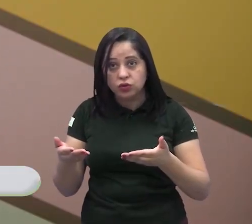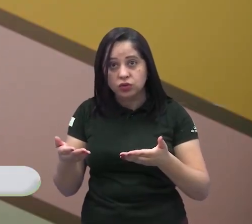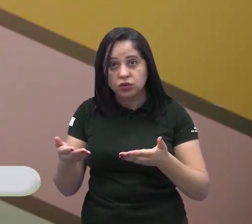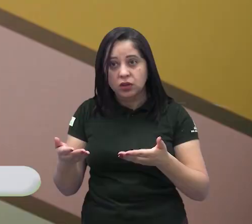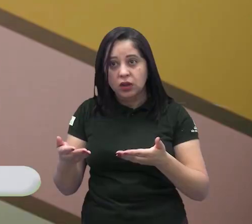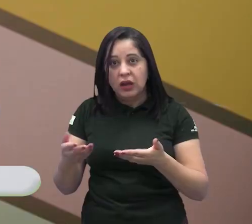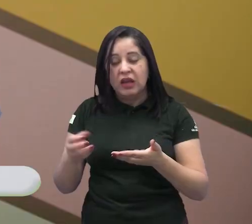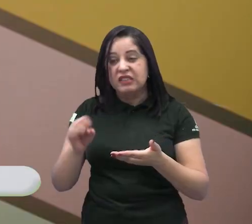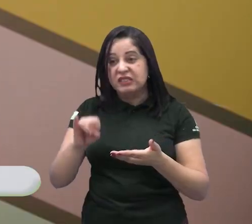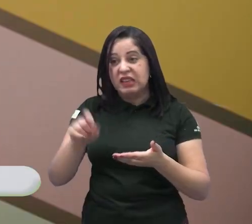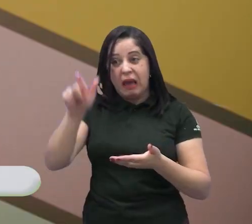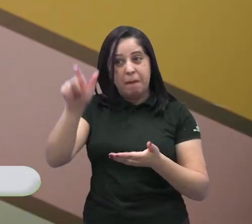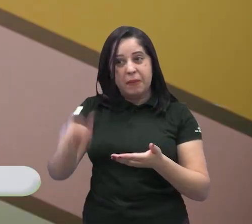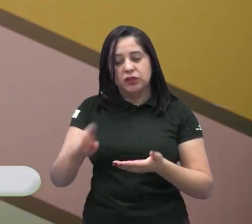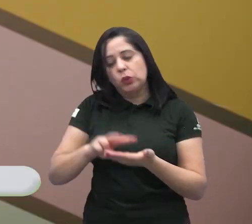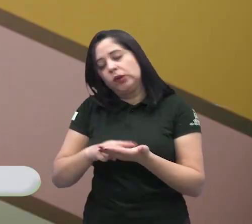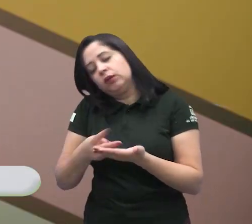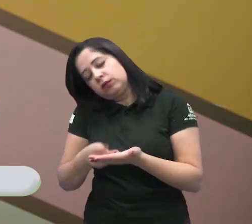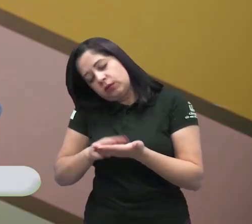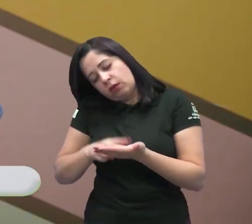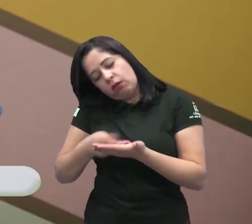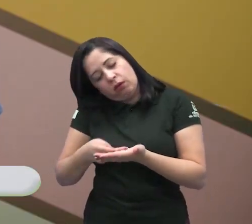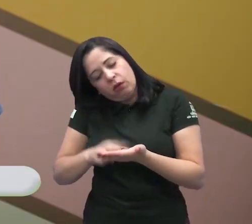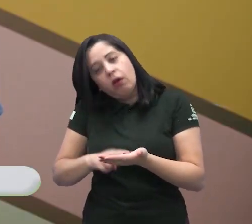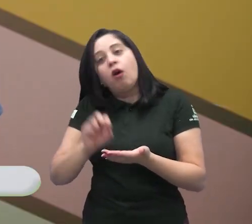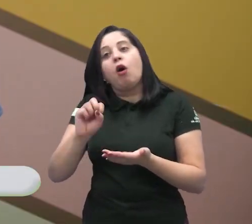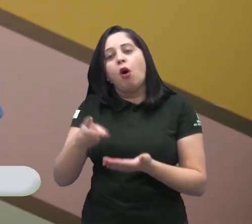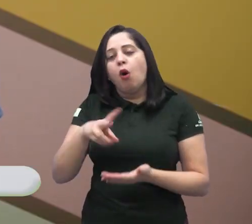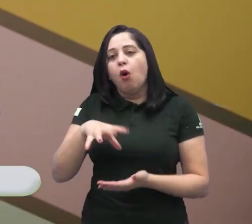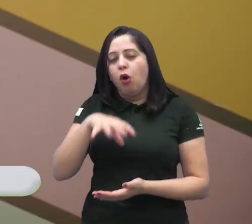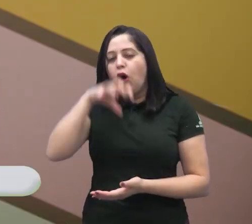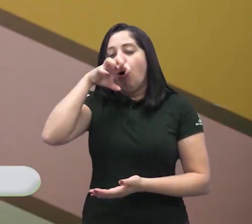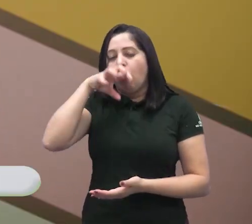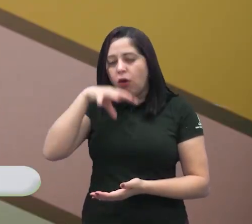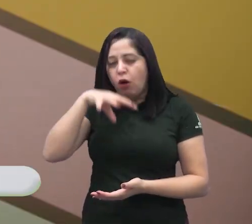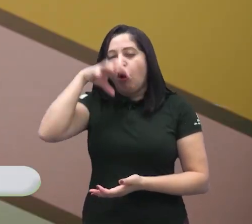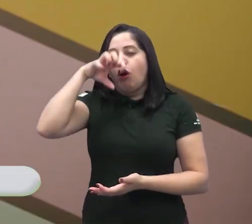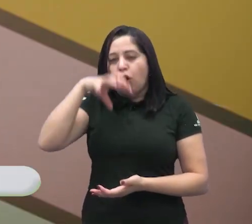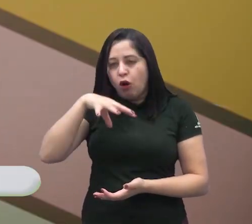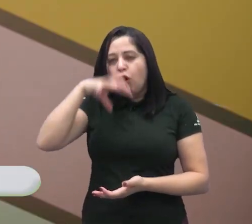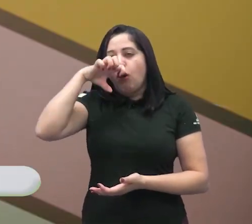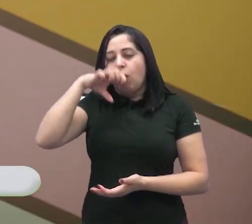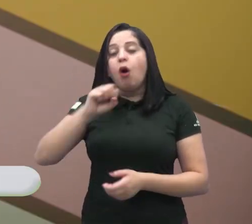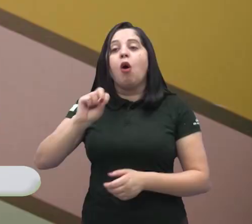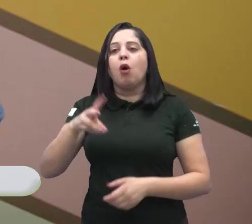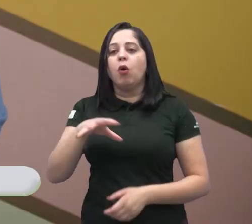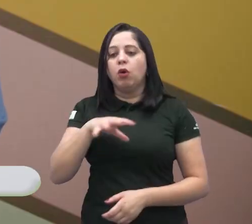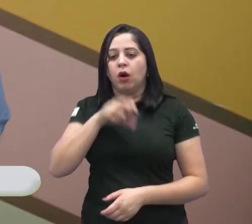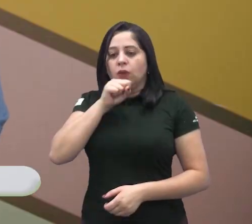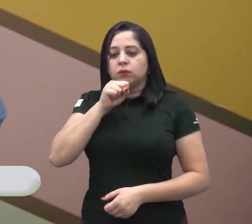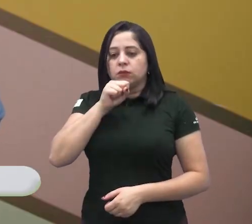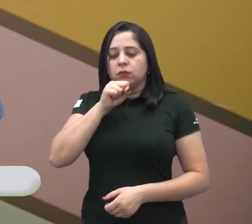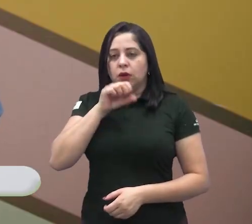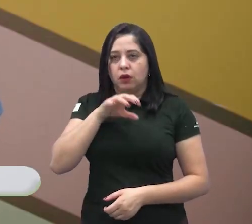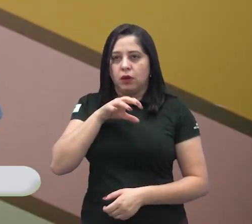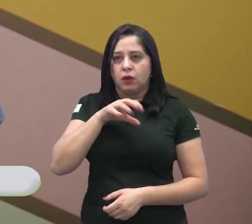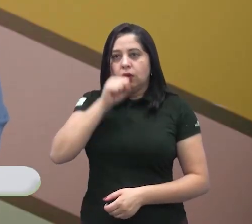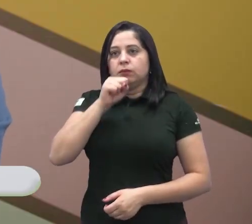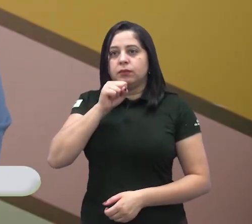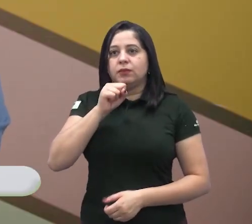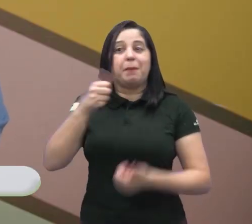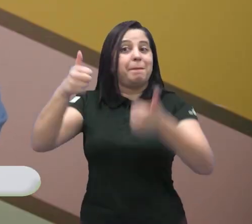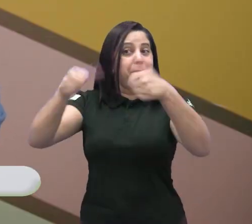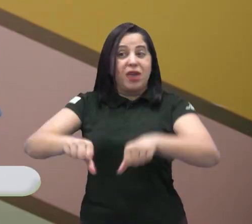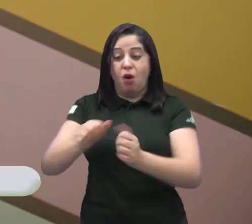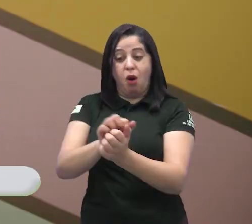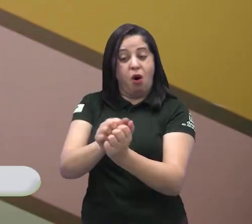das pessoas potencializa o bruxismo. Quem dorme mal, tem ronco, tem apneia, que é a falta de oxigenação durante